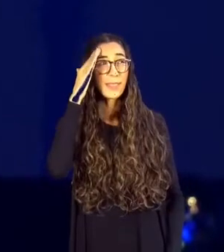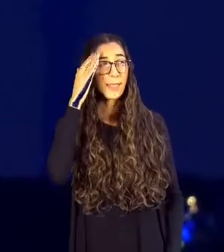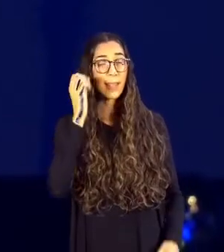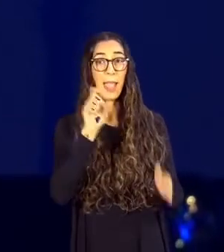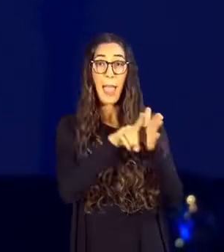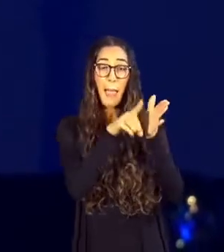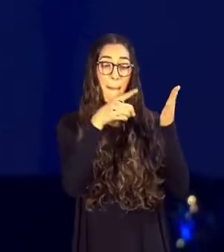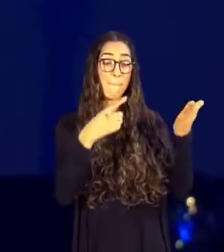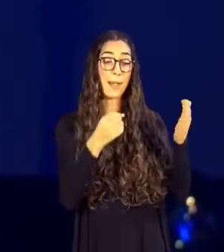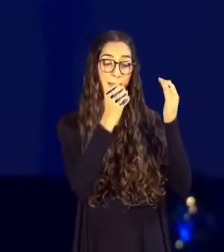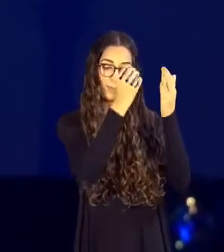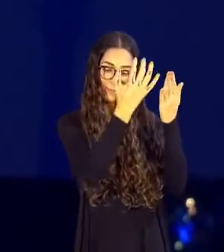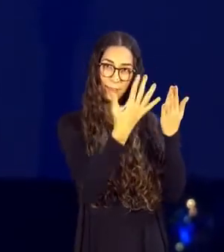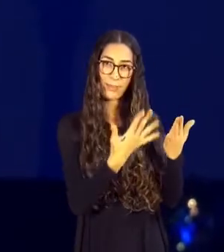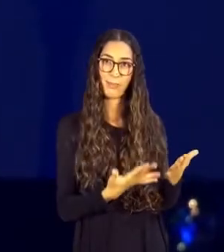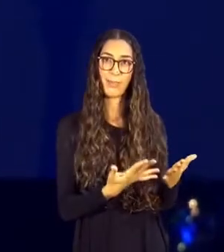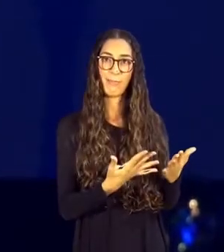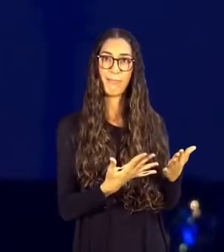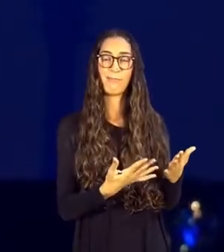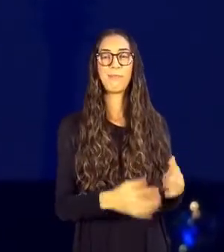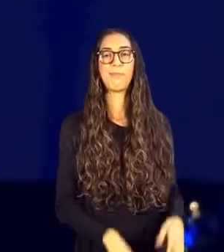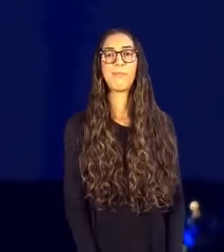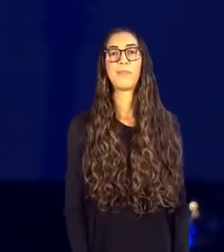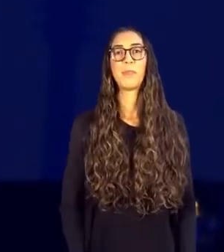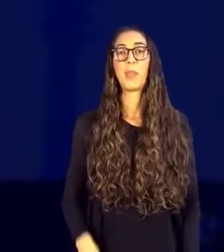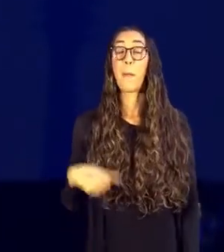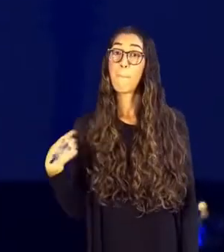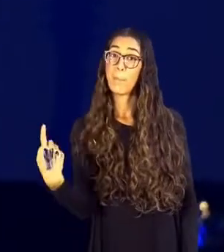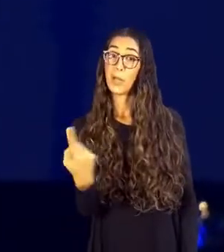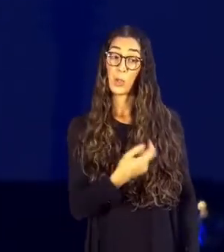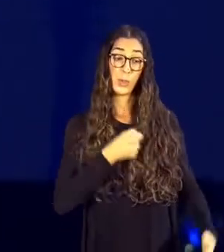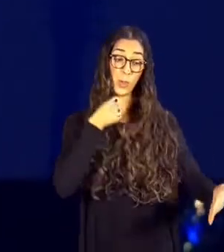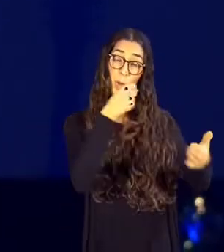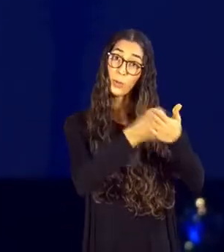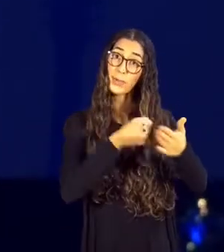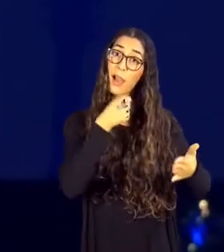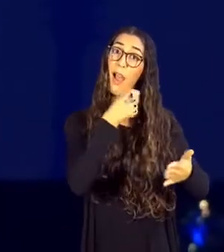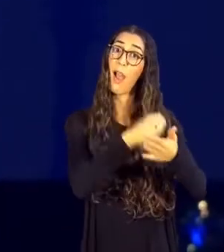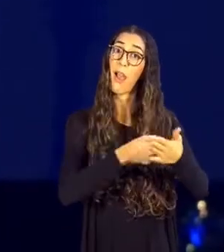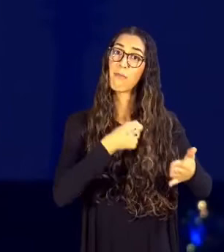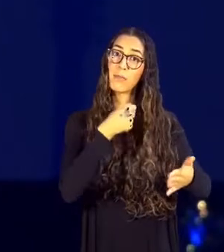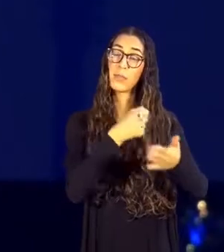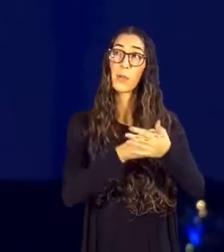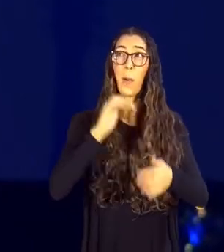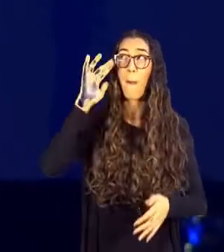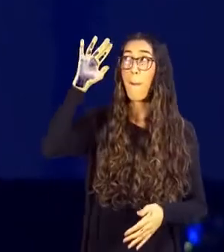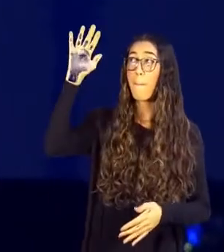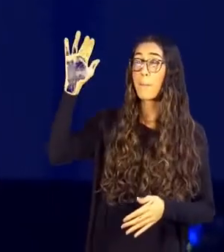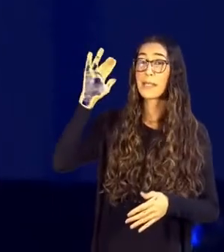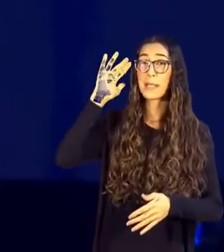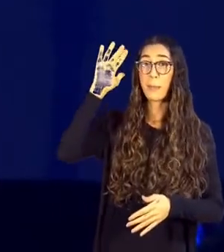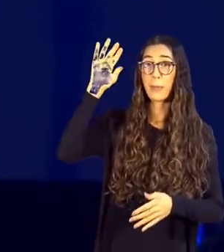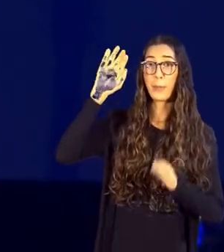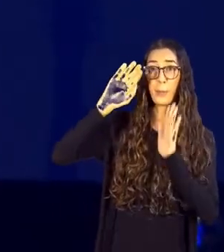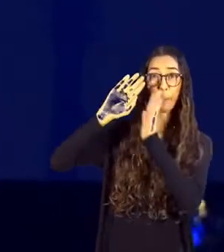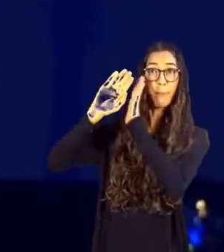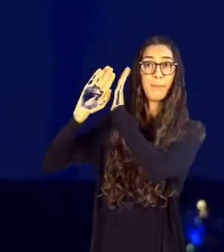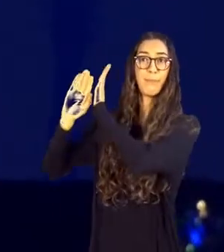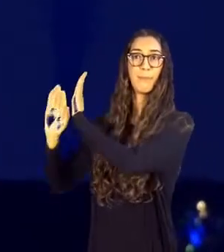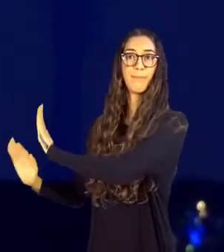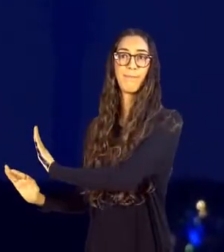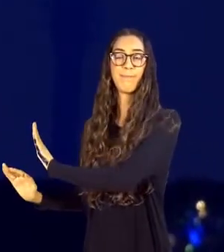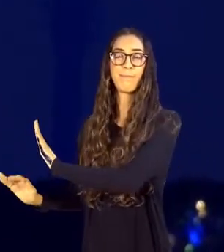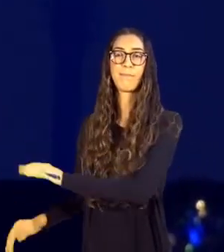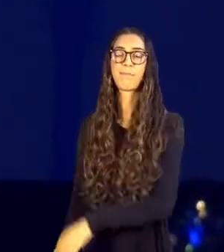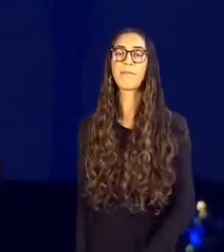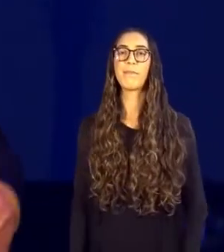ferramentas, para a gente combater esses pensamentos errados, para a gente combater os dardos inflamados do maligno, que são pensamentos. O